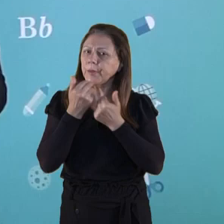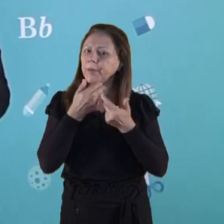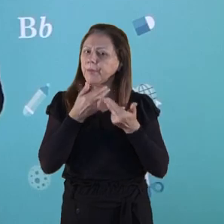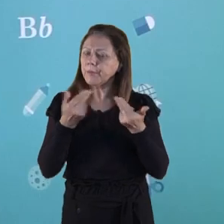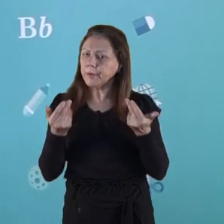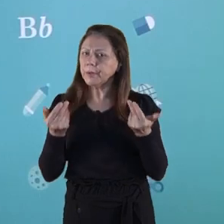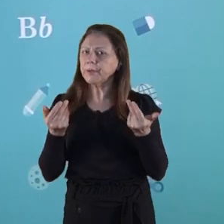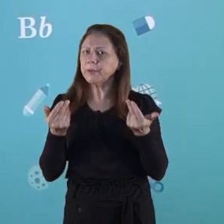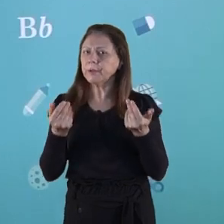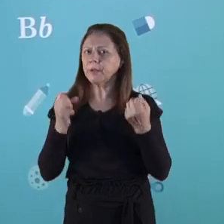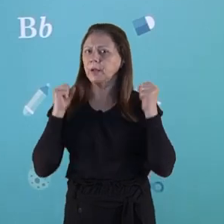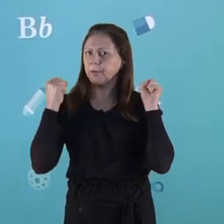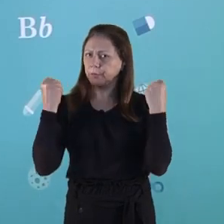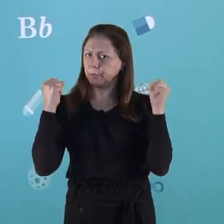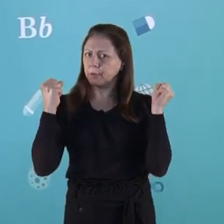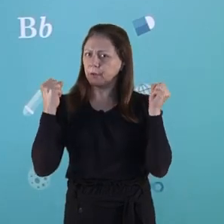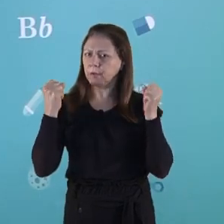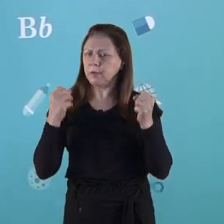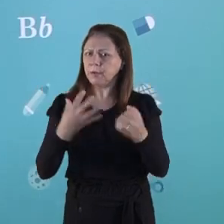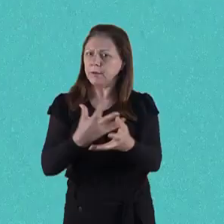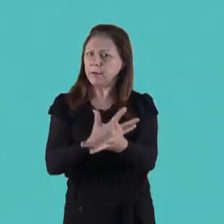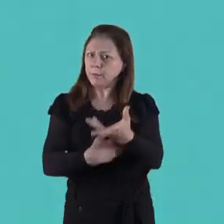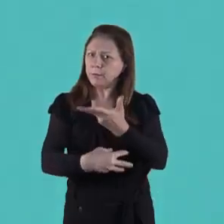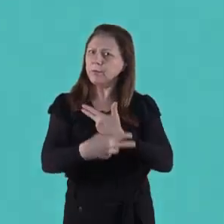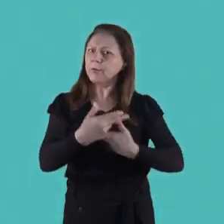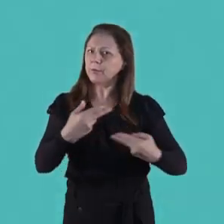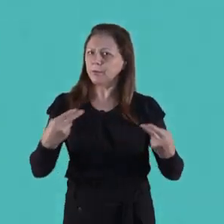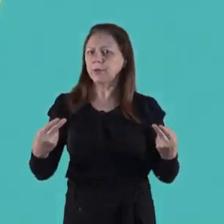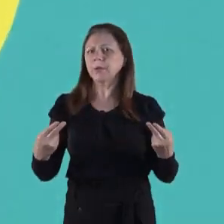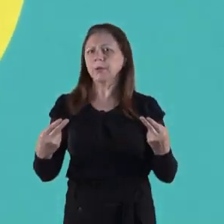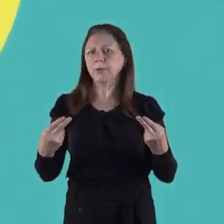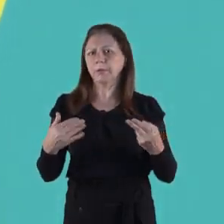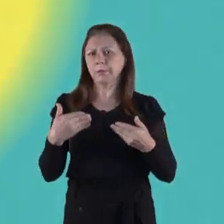faz e também com as emoções que a gente sente.